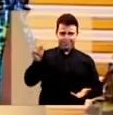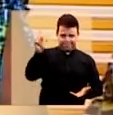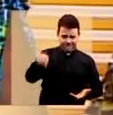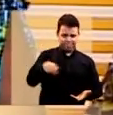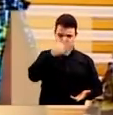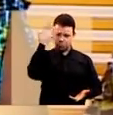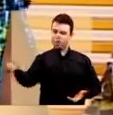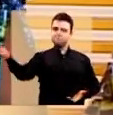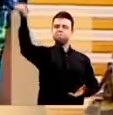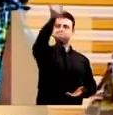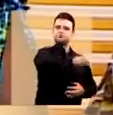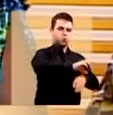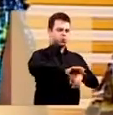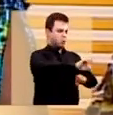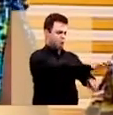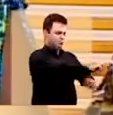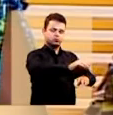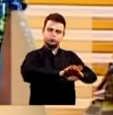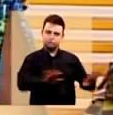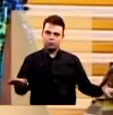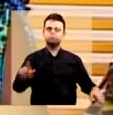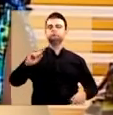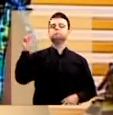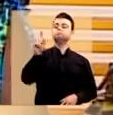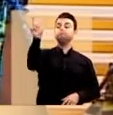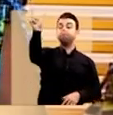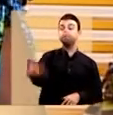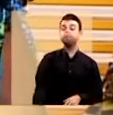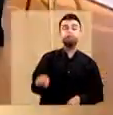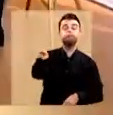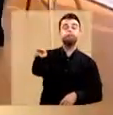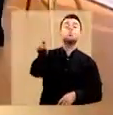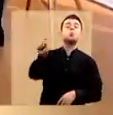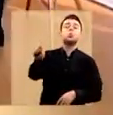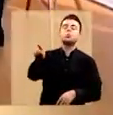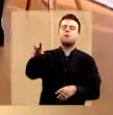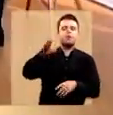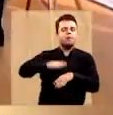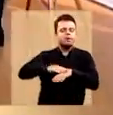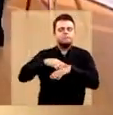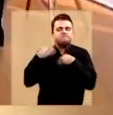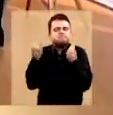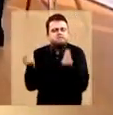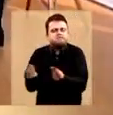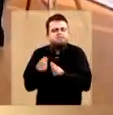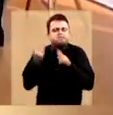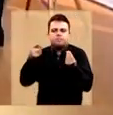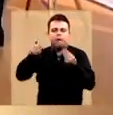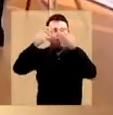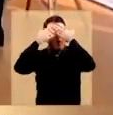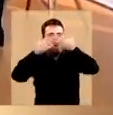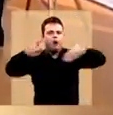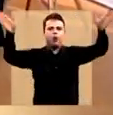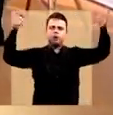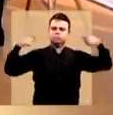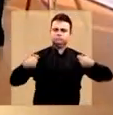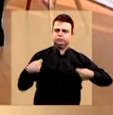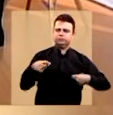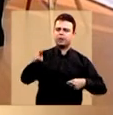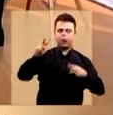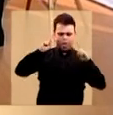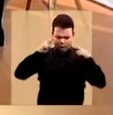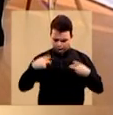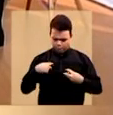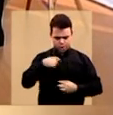uma pessoa para dar o curso. É preciso que essa pessoa tenha um feeling, tenha uma nova perspectiva no sentido de como